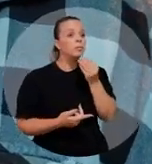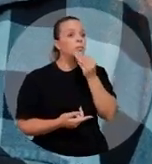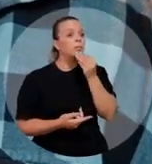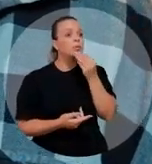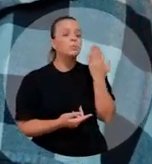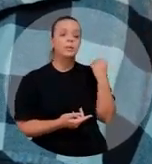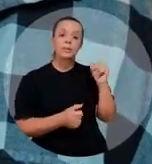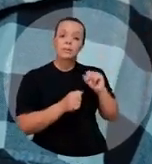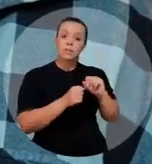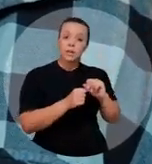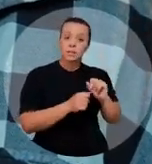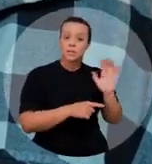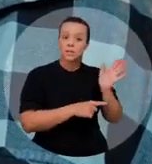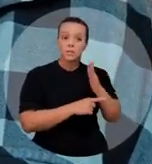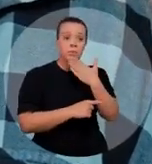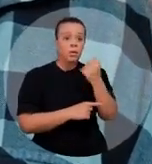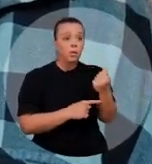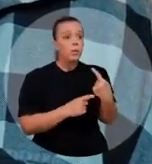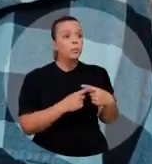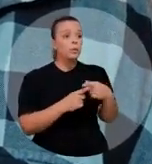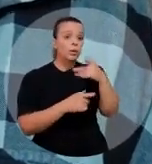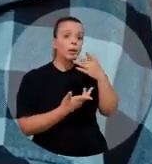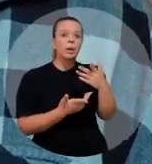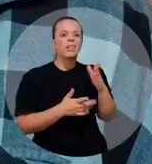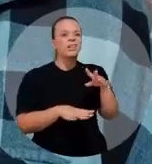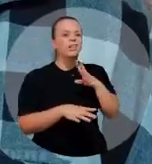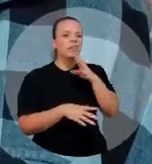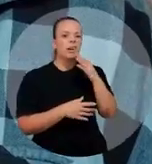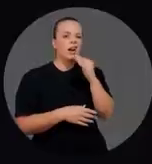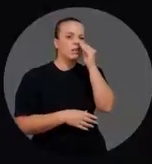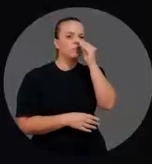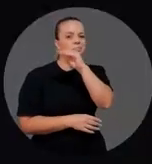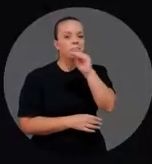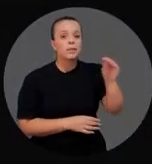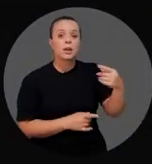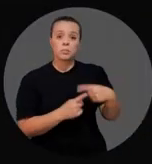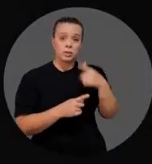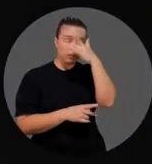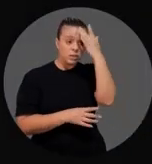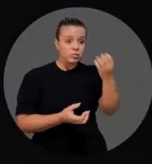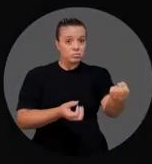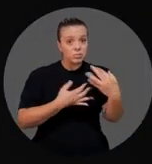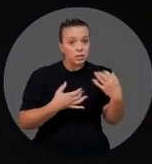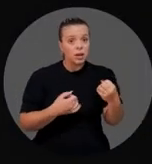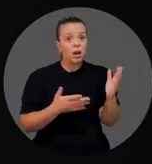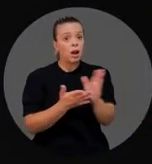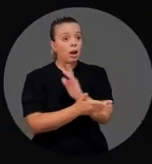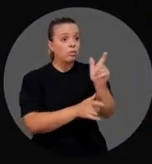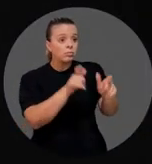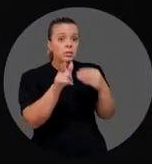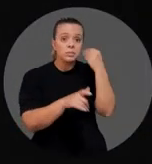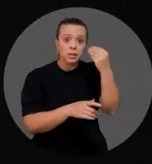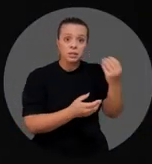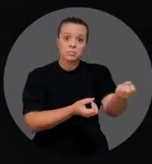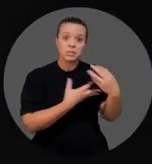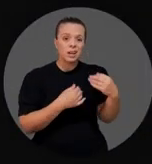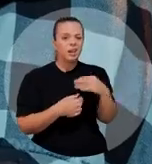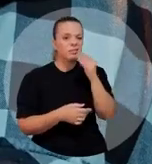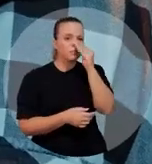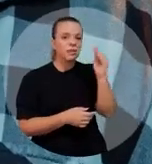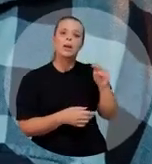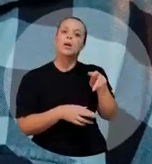um filme melhor por conta de não ter escutado parte da equipe que me dava umas dicas, né? Claro. Principalmente pessoas mais experientes que